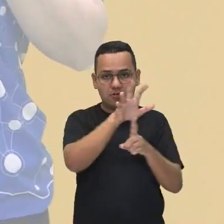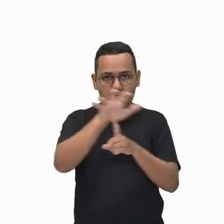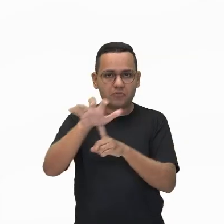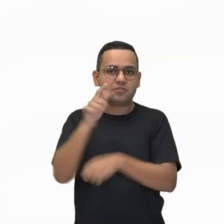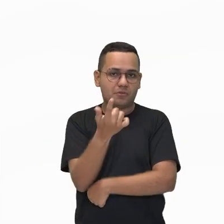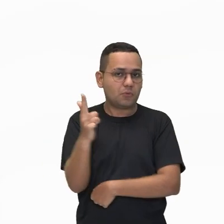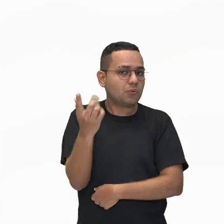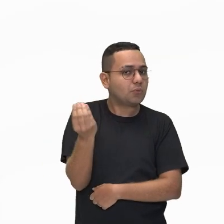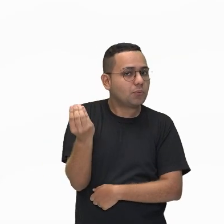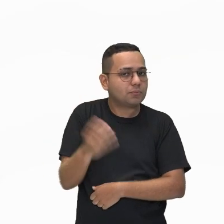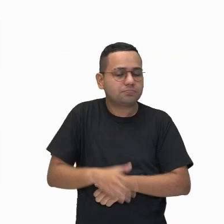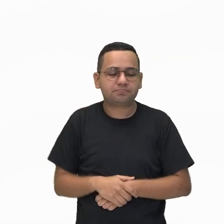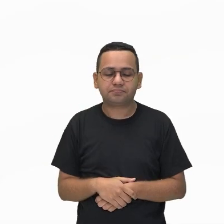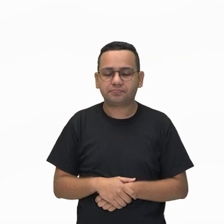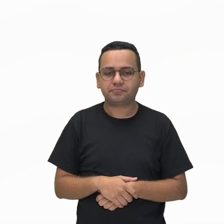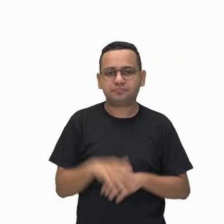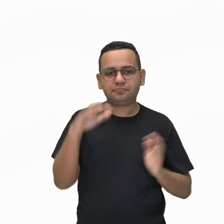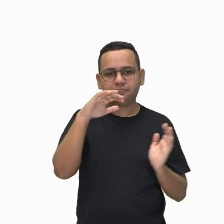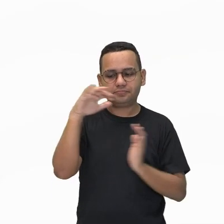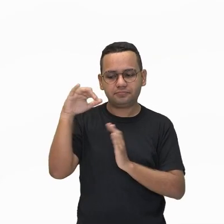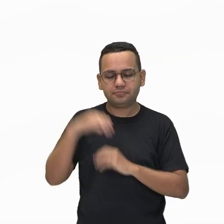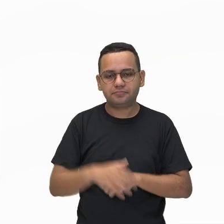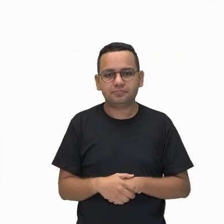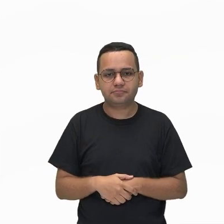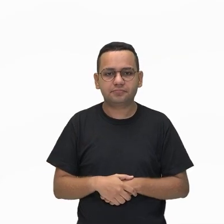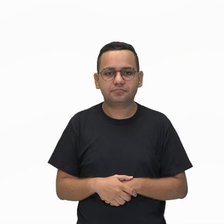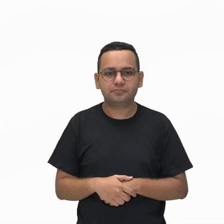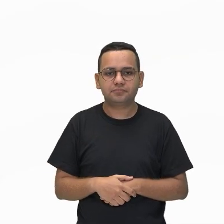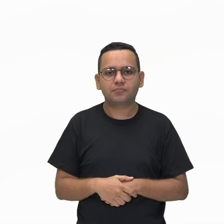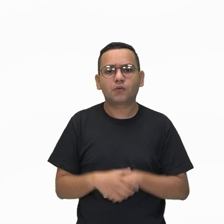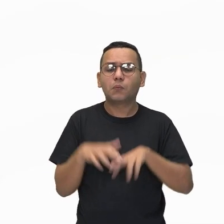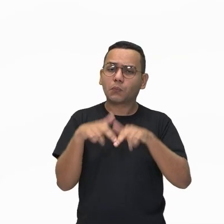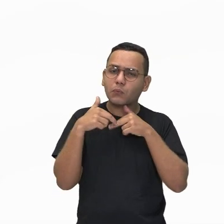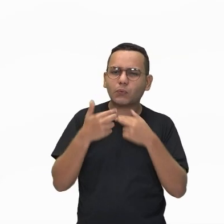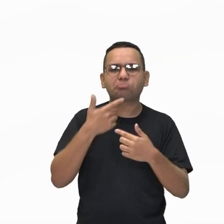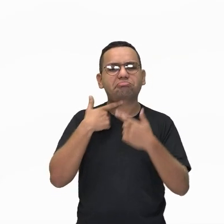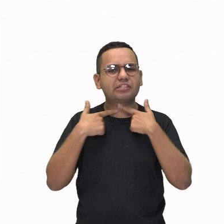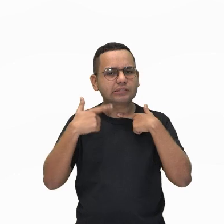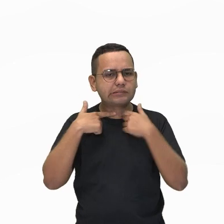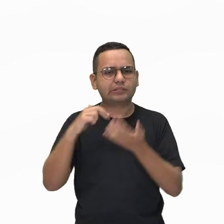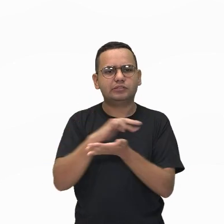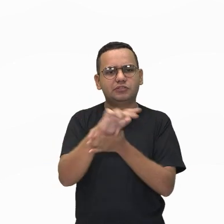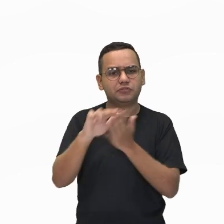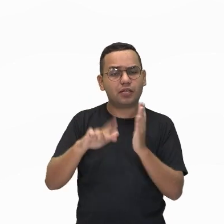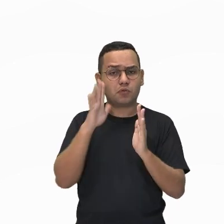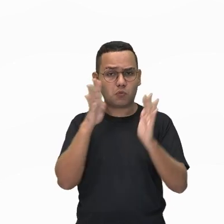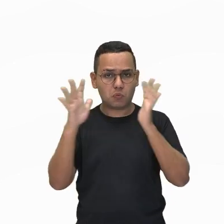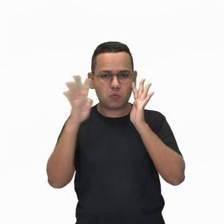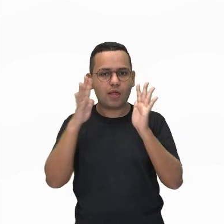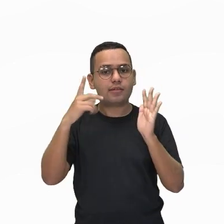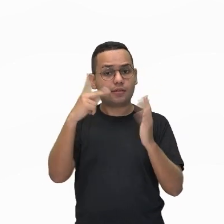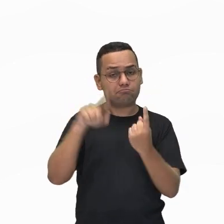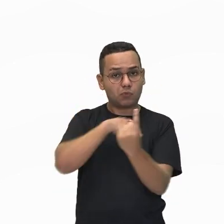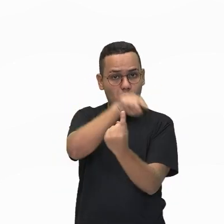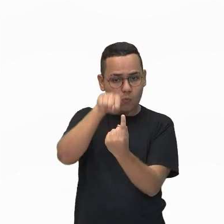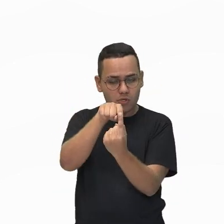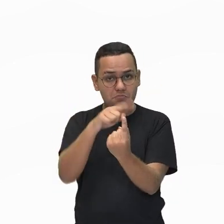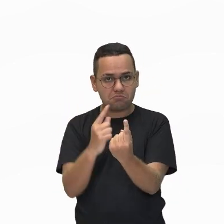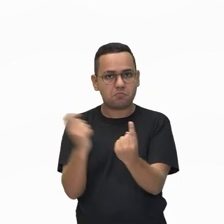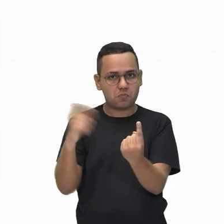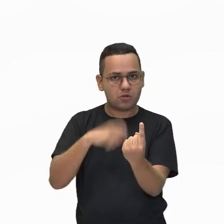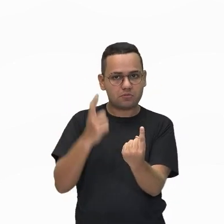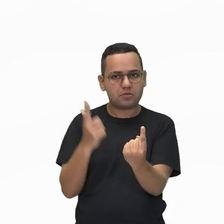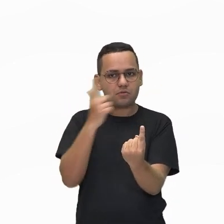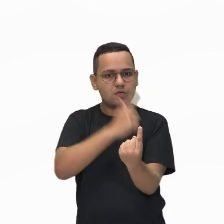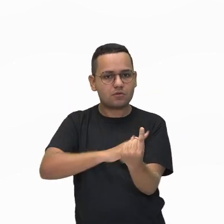que muitos de seus desejos e sonhos sejam objetivos que só poderão ser alcançados